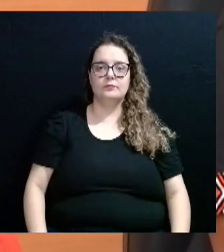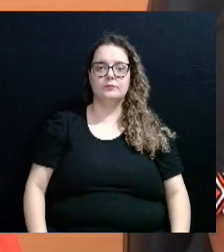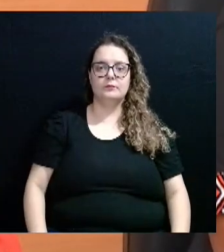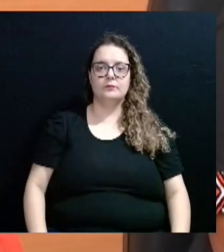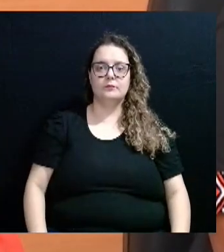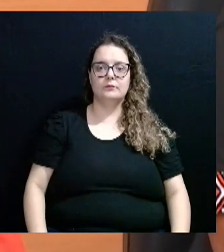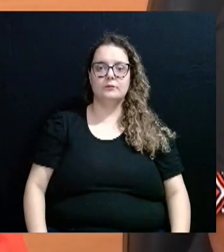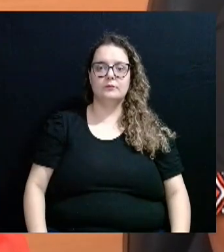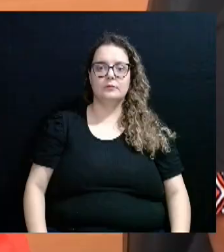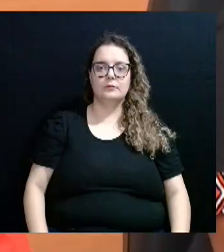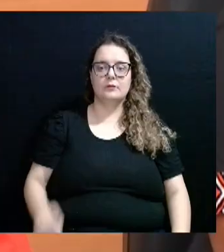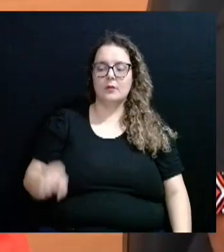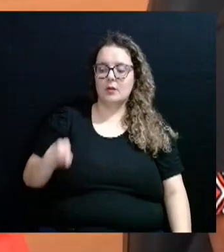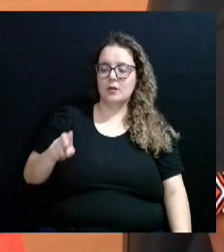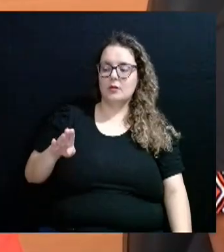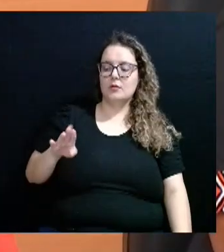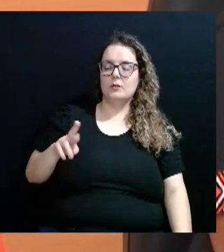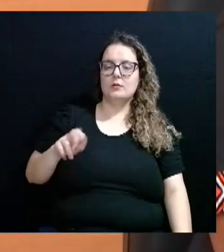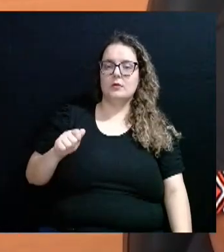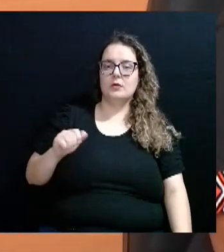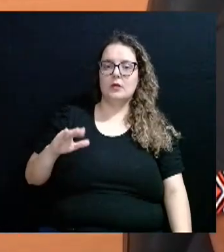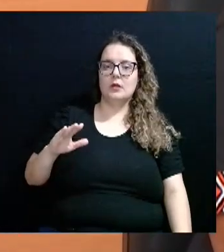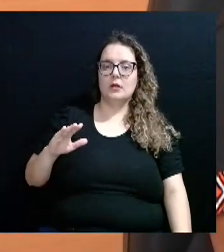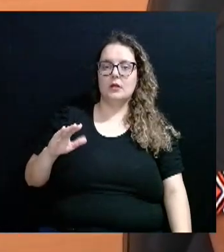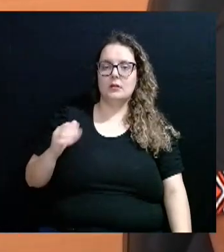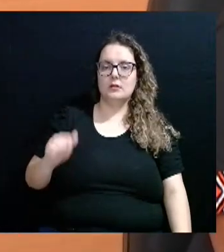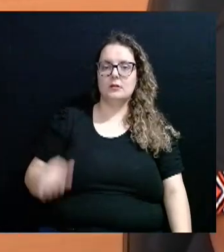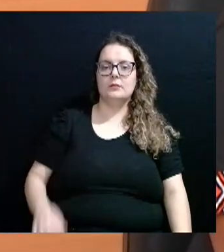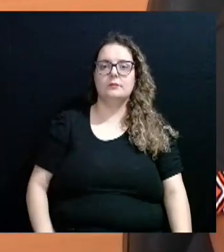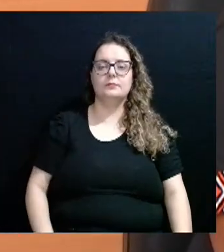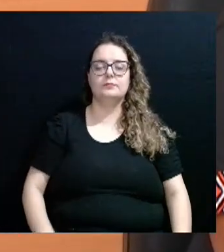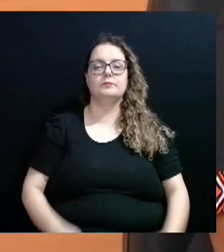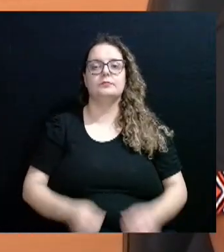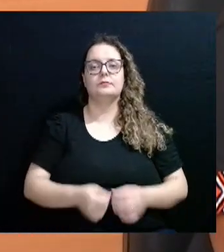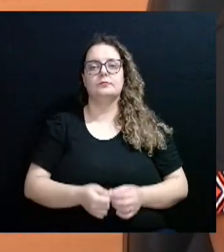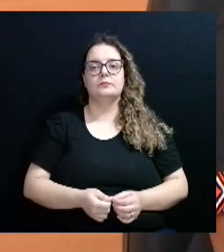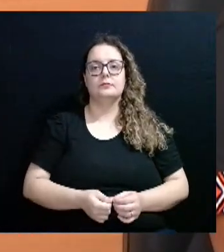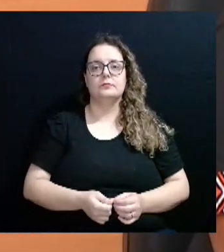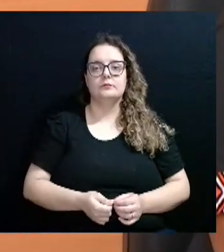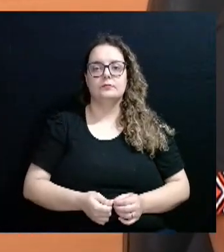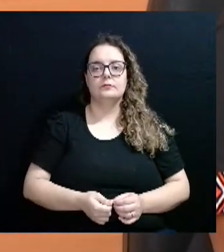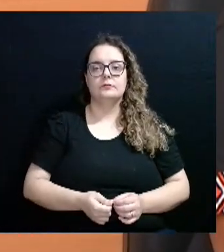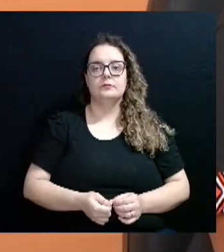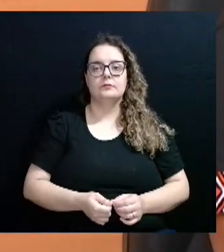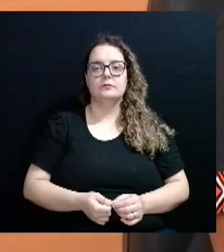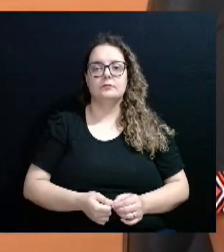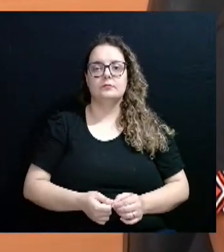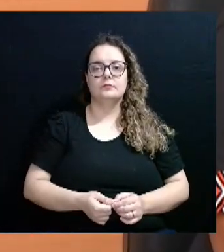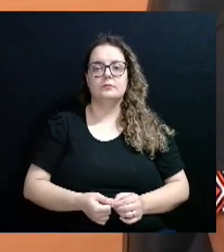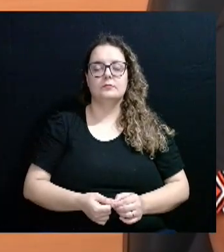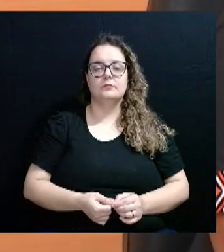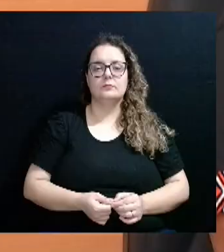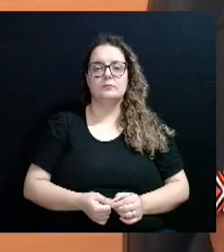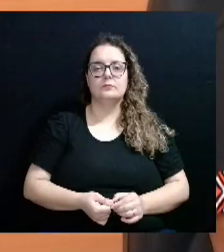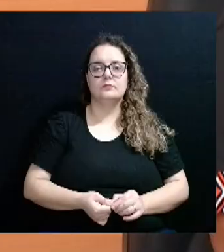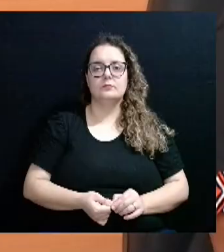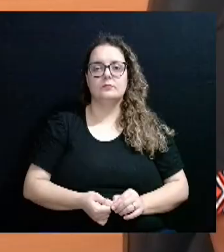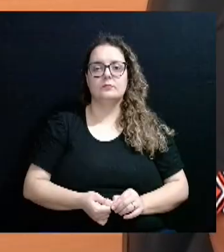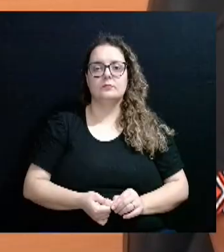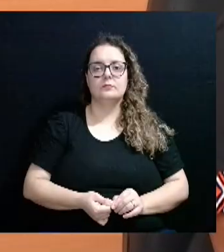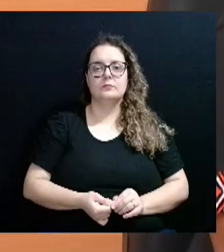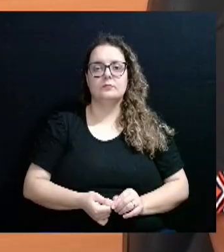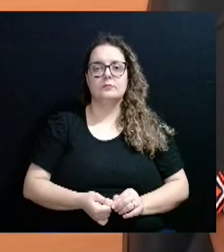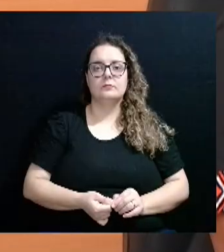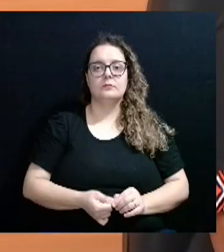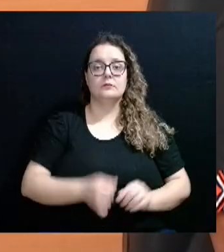Sub-Raça, né? Do Câmbio Negro, né? Que ele começa a subir, ele pega uma reportagem. Olha, na época eu pensei que